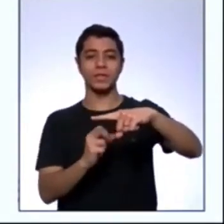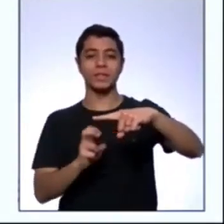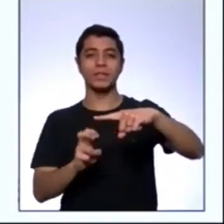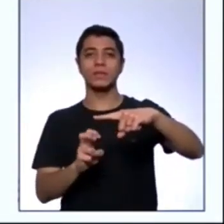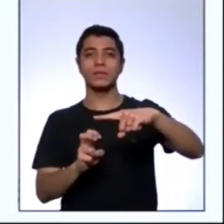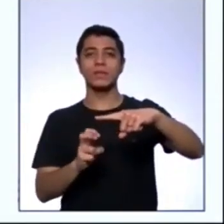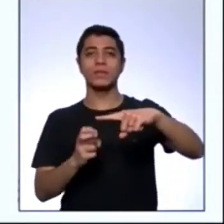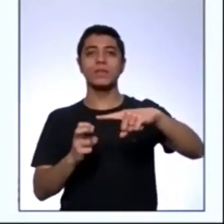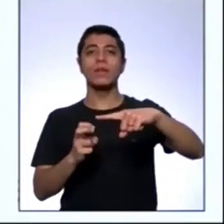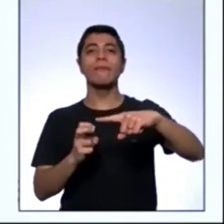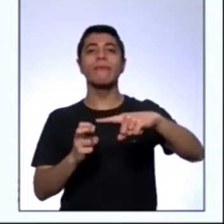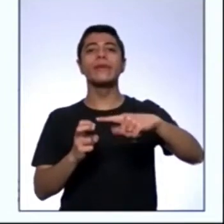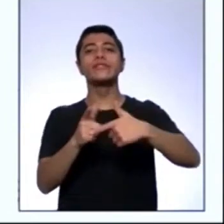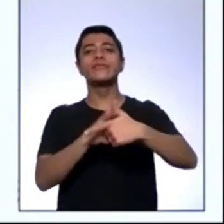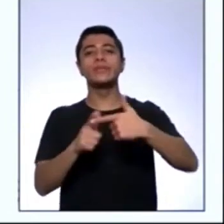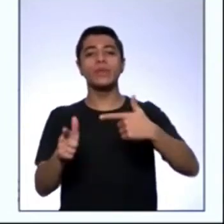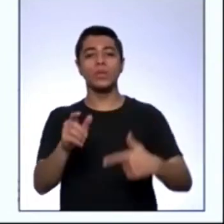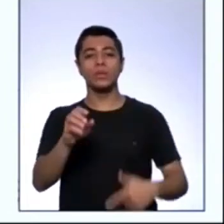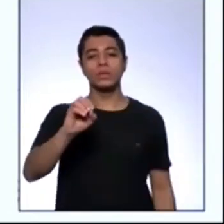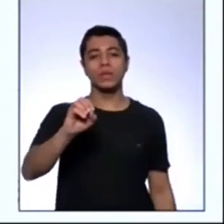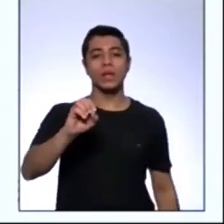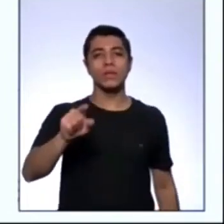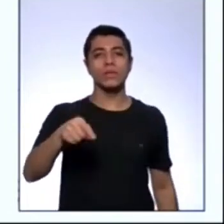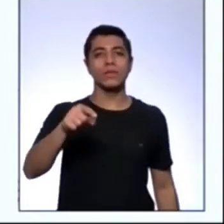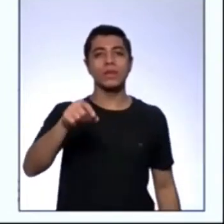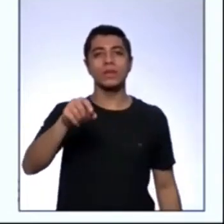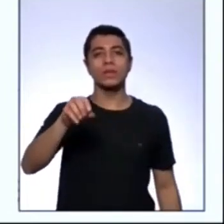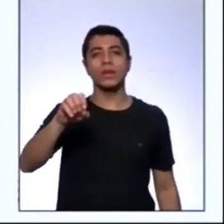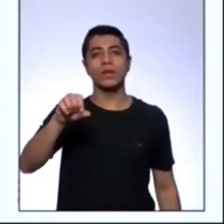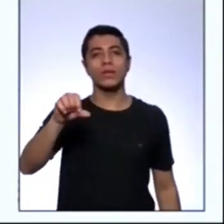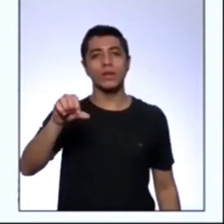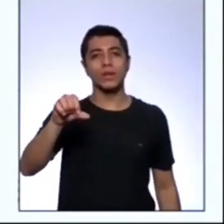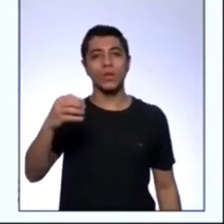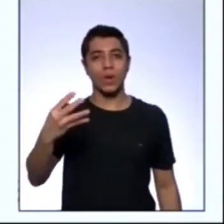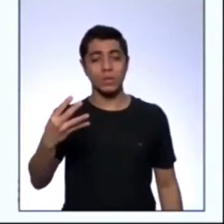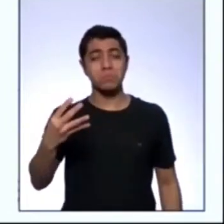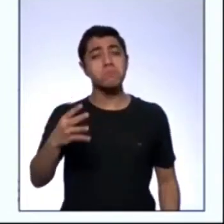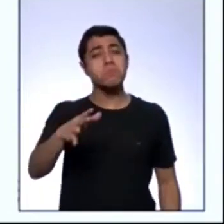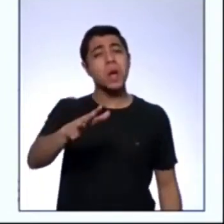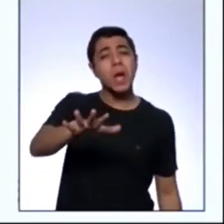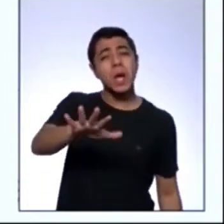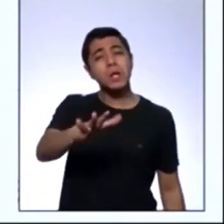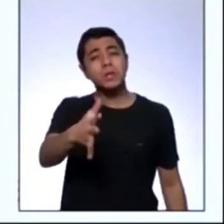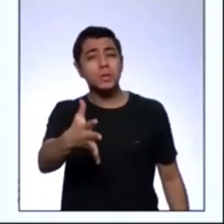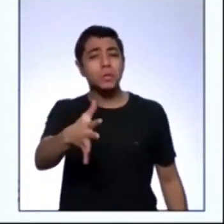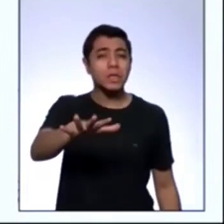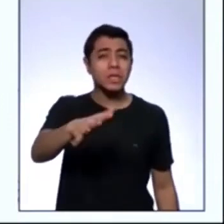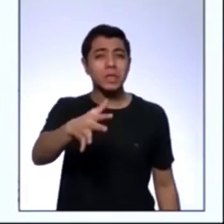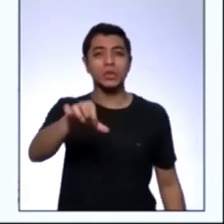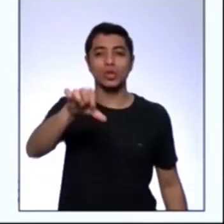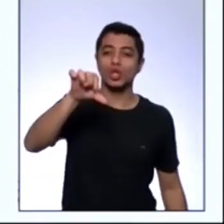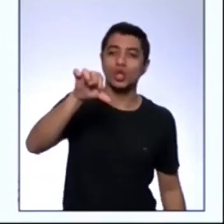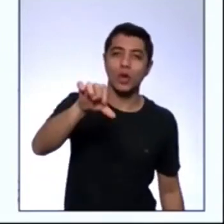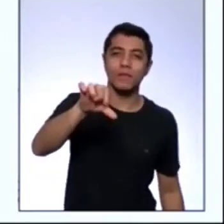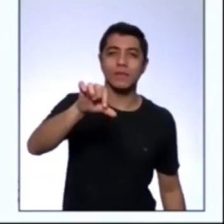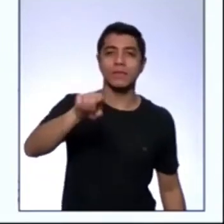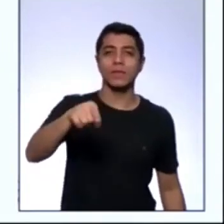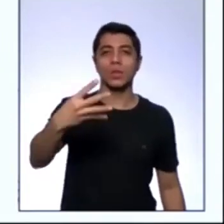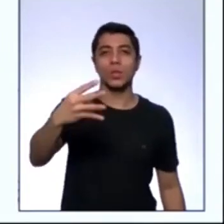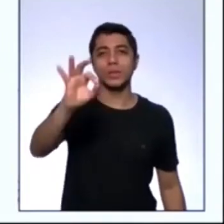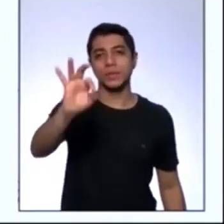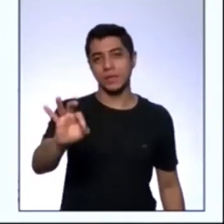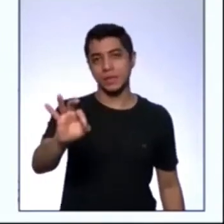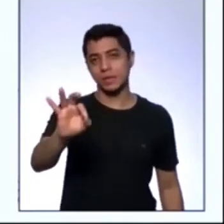0094 aproximadamente 9,4 por cento é o letra